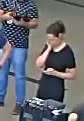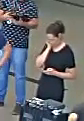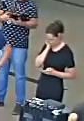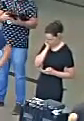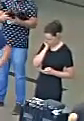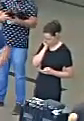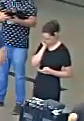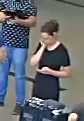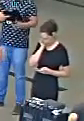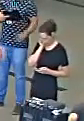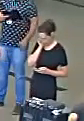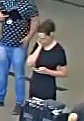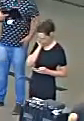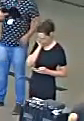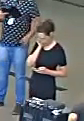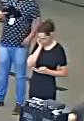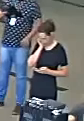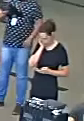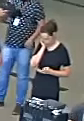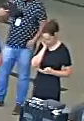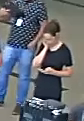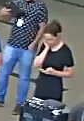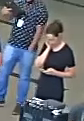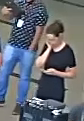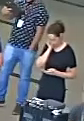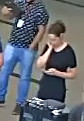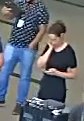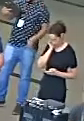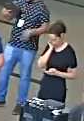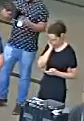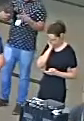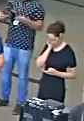batalhador e sempre presente também nessa casa aqui